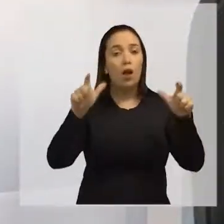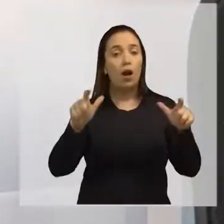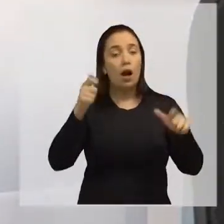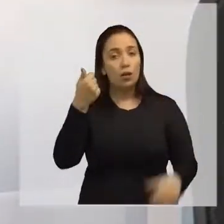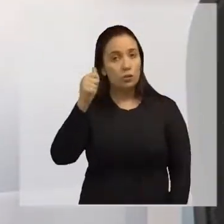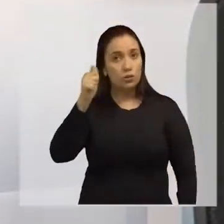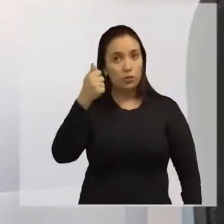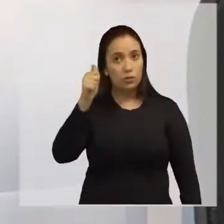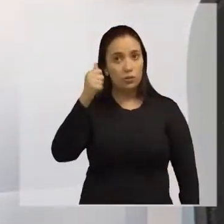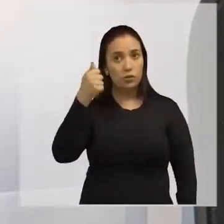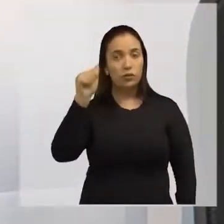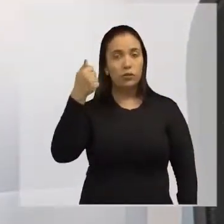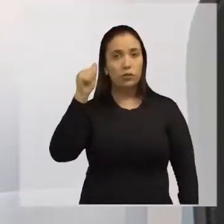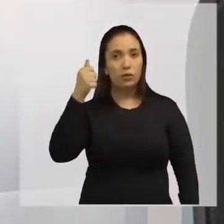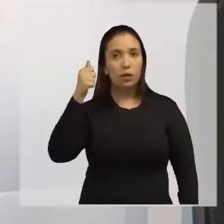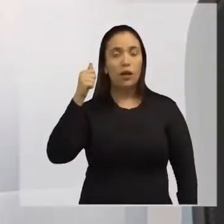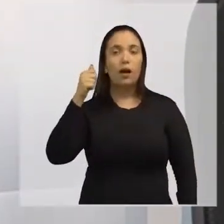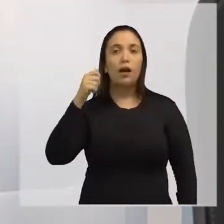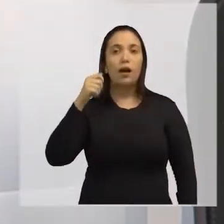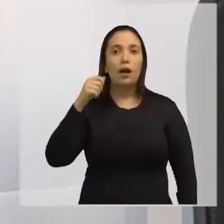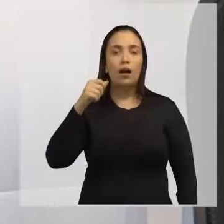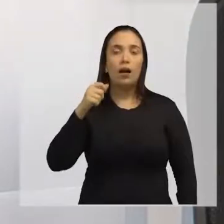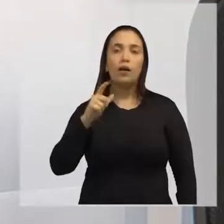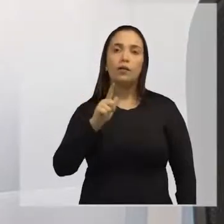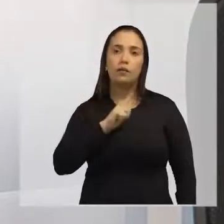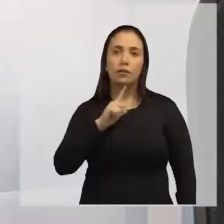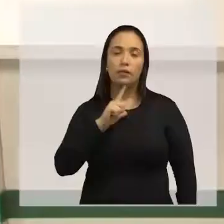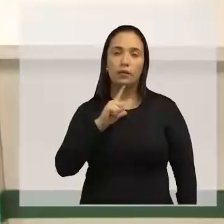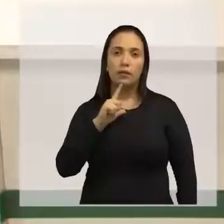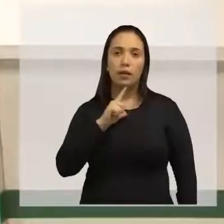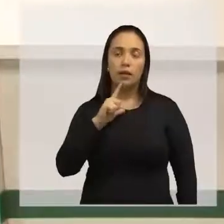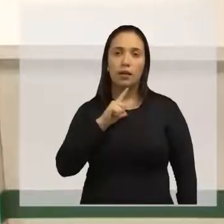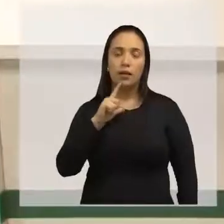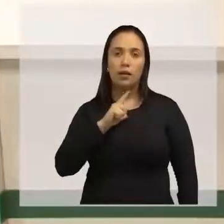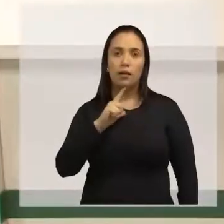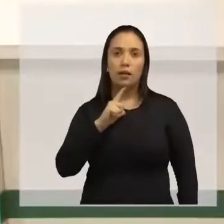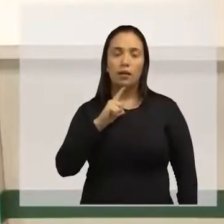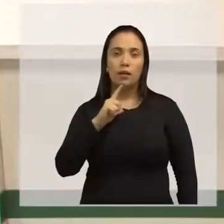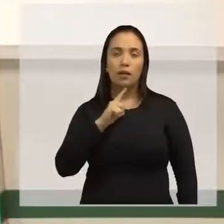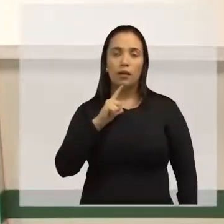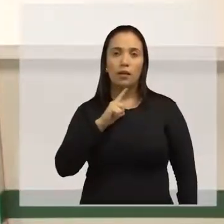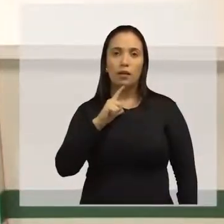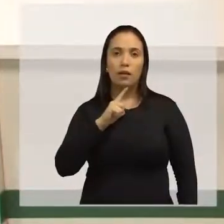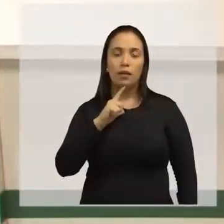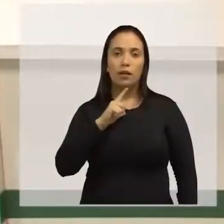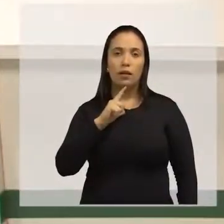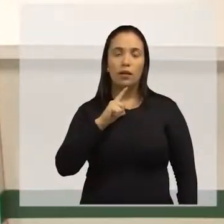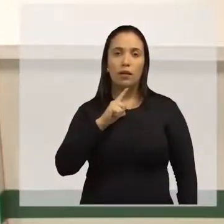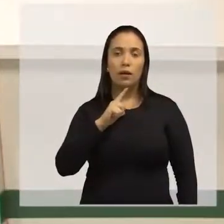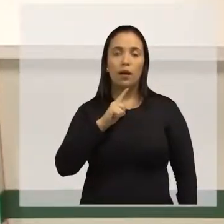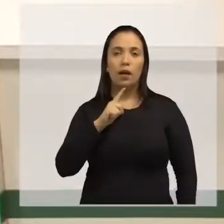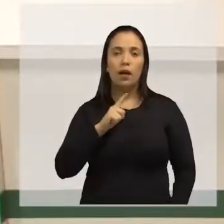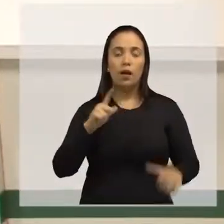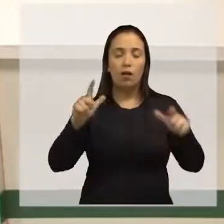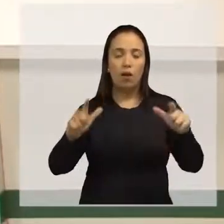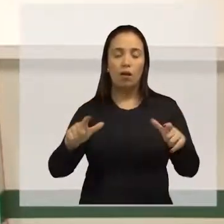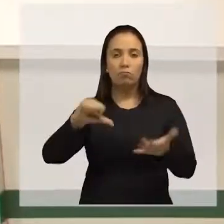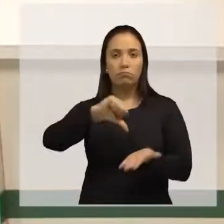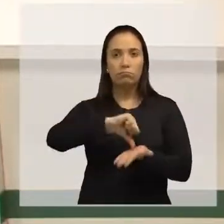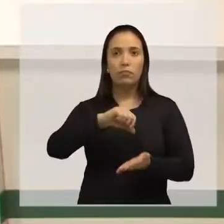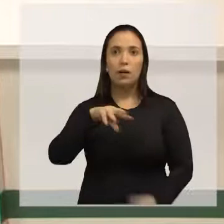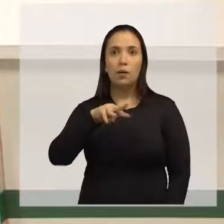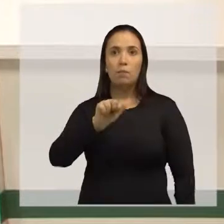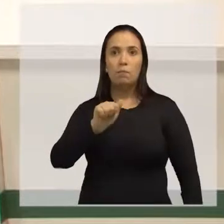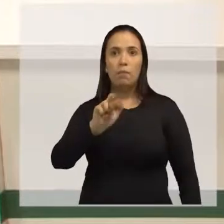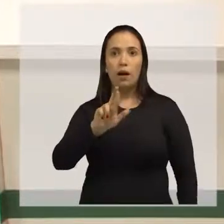o campeão, fomos campeão moral, como dizia. Foi, e a gente ficou em Mar del Plata. Exatamente. A primeira fase da seleção brasileira,